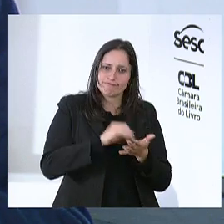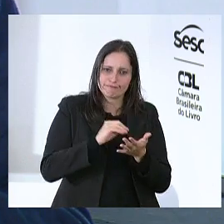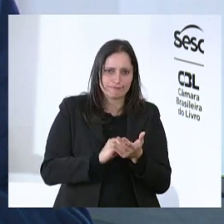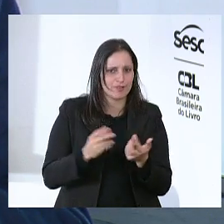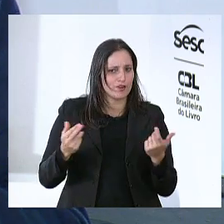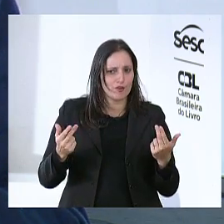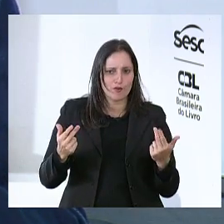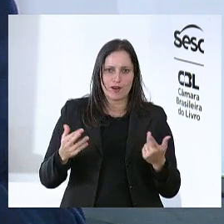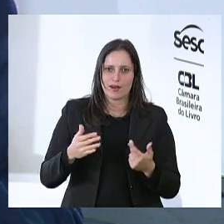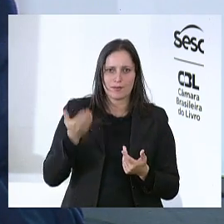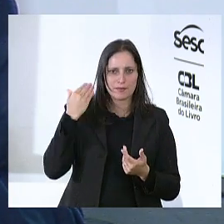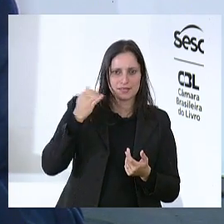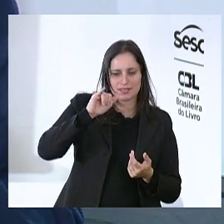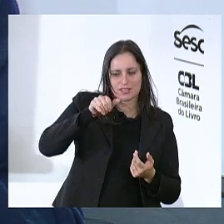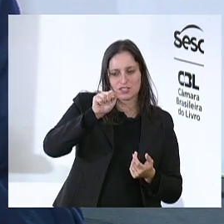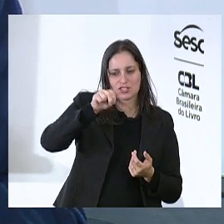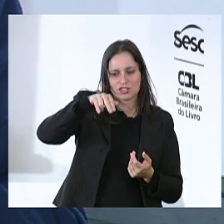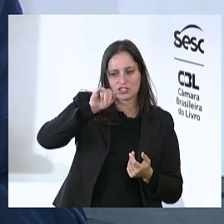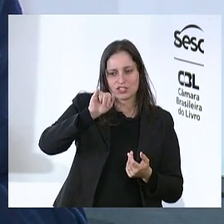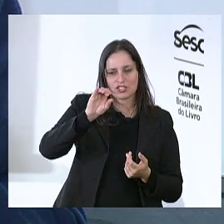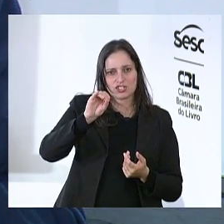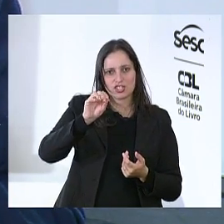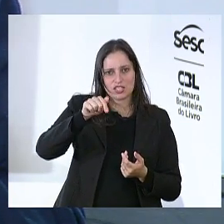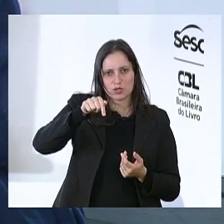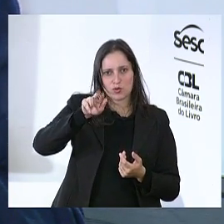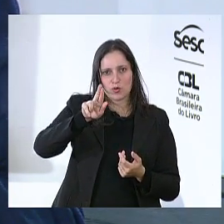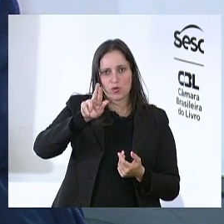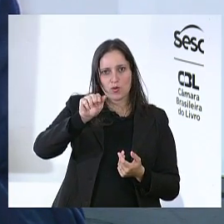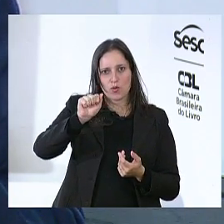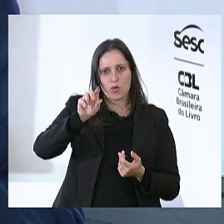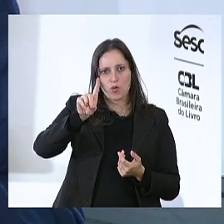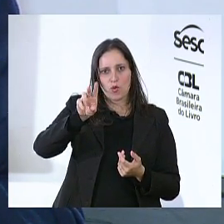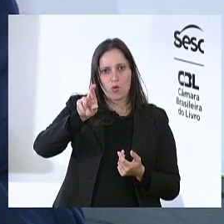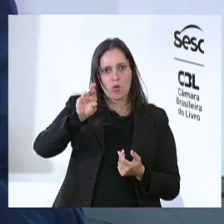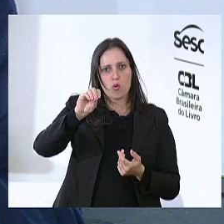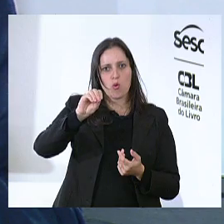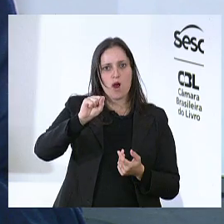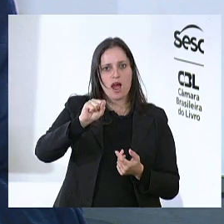Os próximos, meu pai me dizia na época, né? Não, mas os